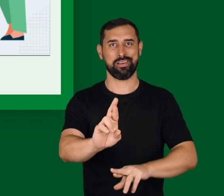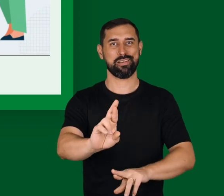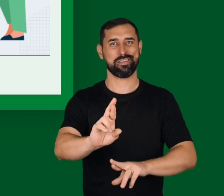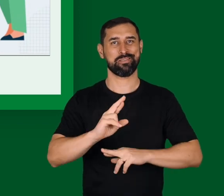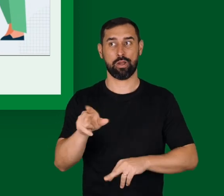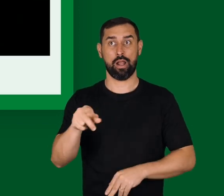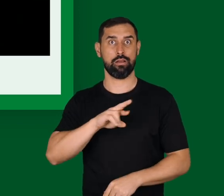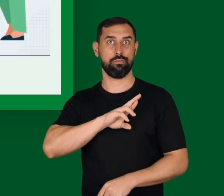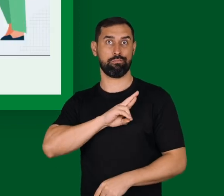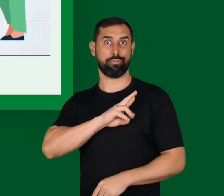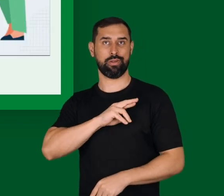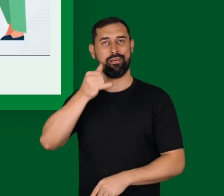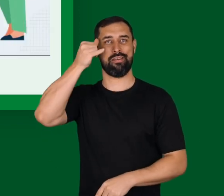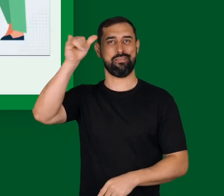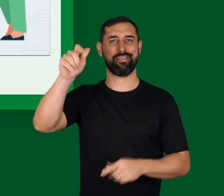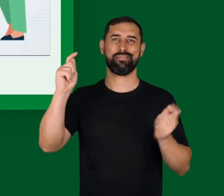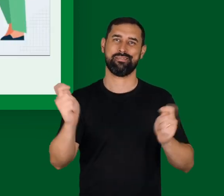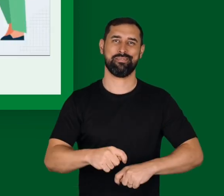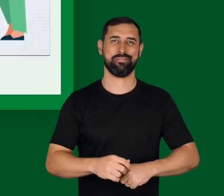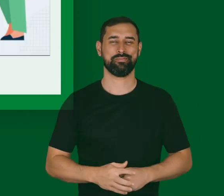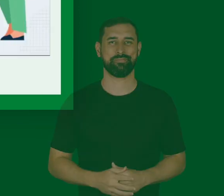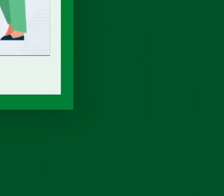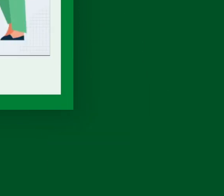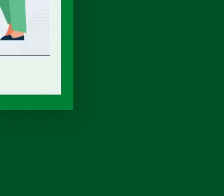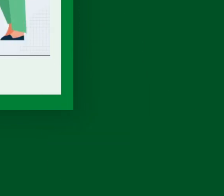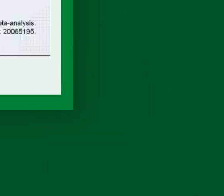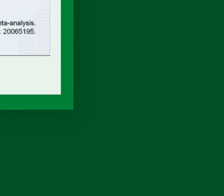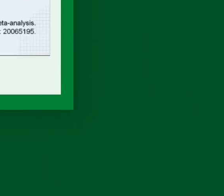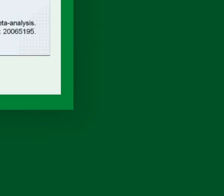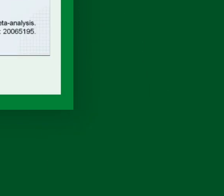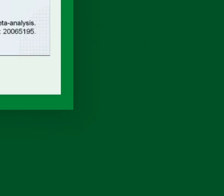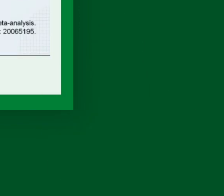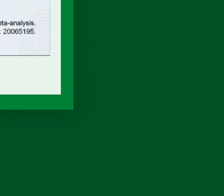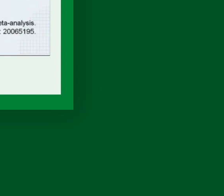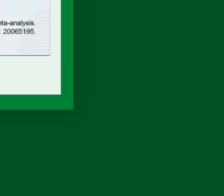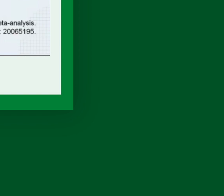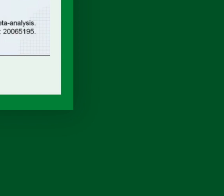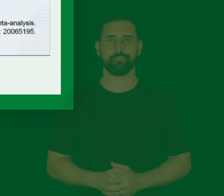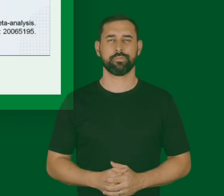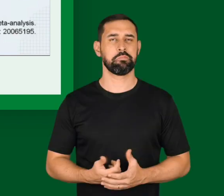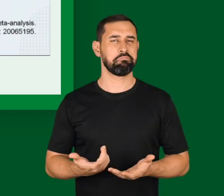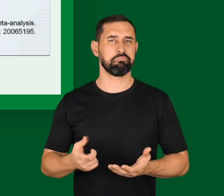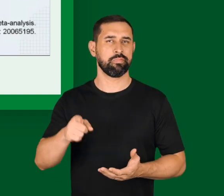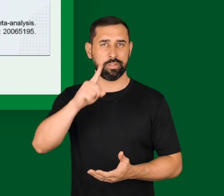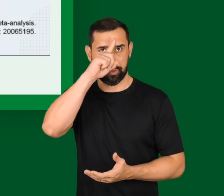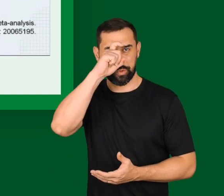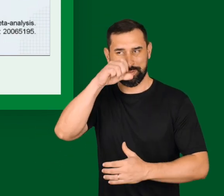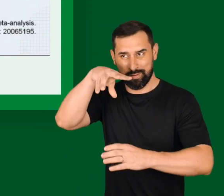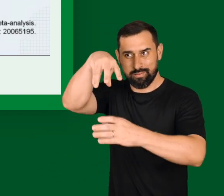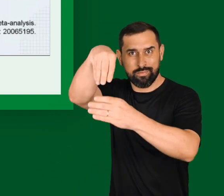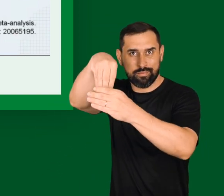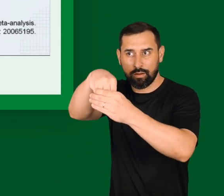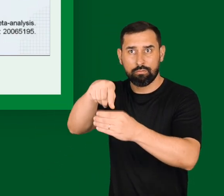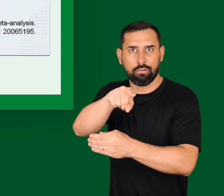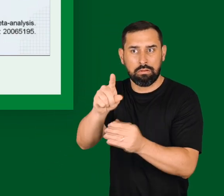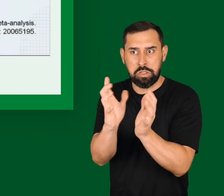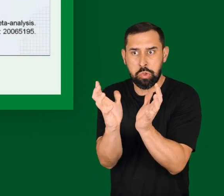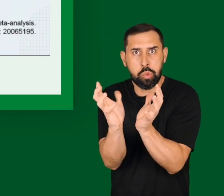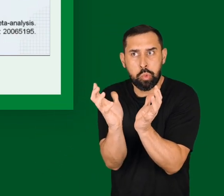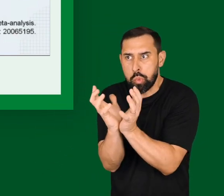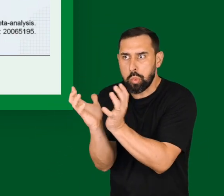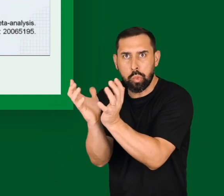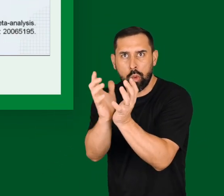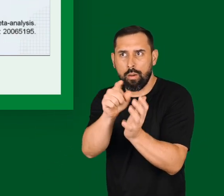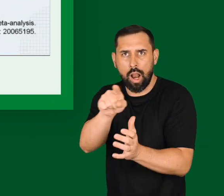predição de risco precoce para uma parada cardiorrespiratória. Isso, dentro das unidades, né,